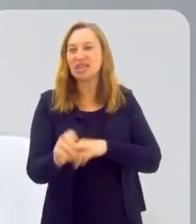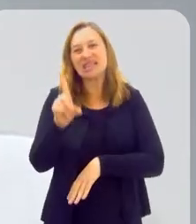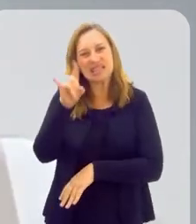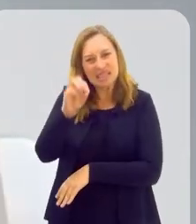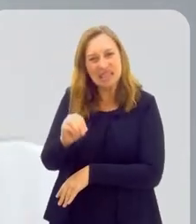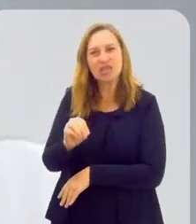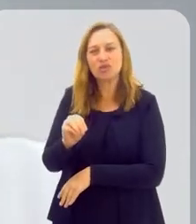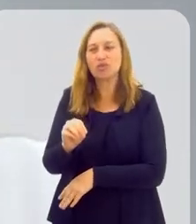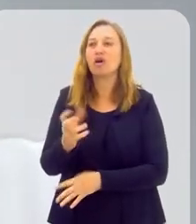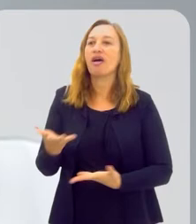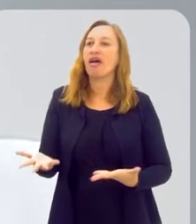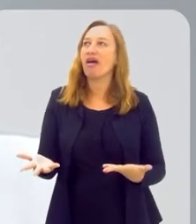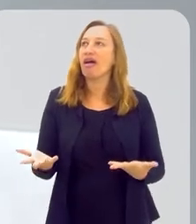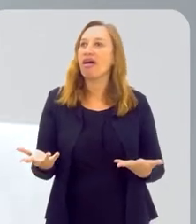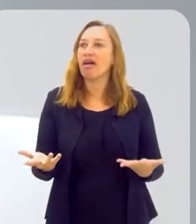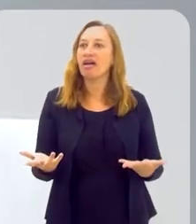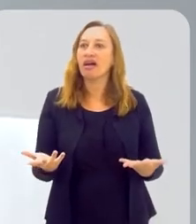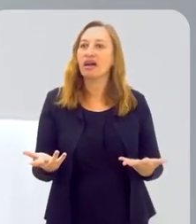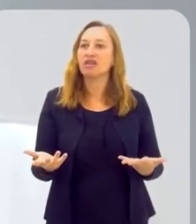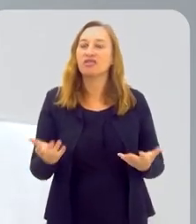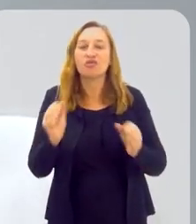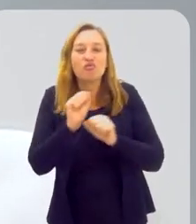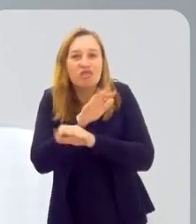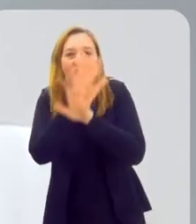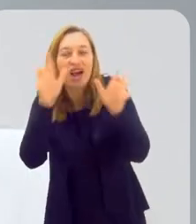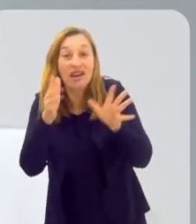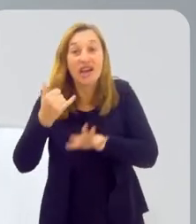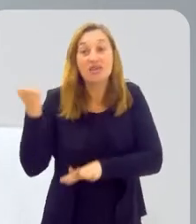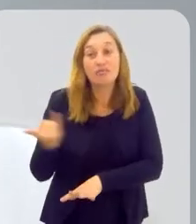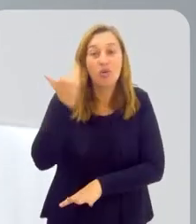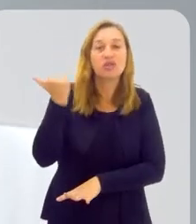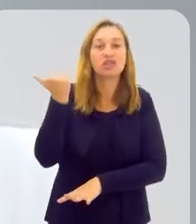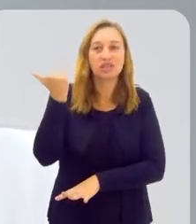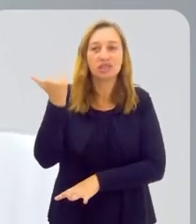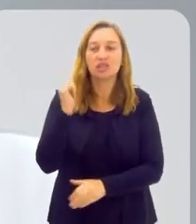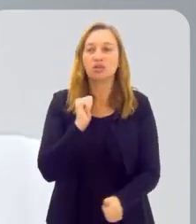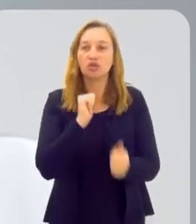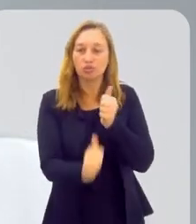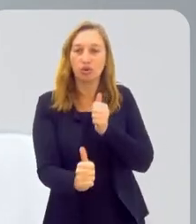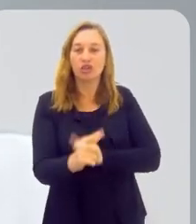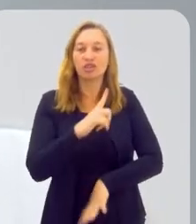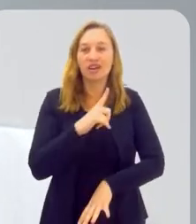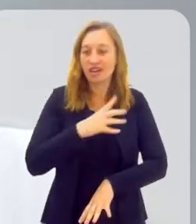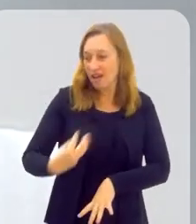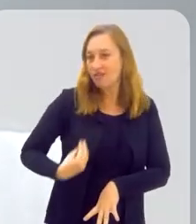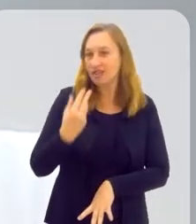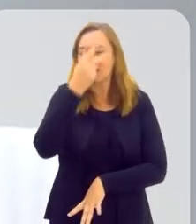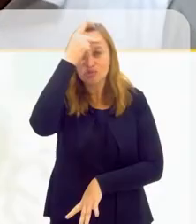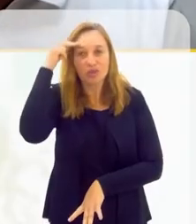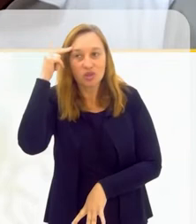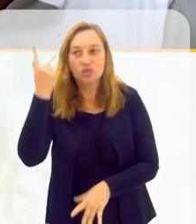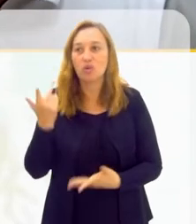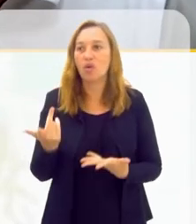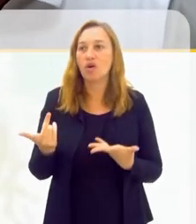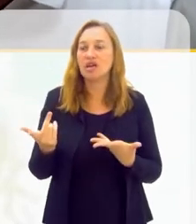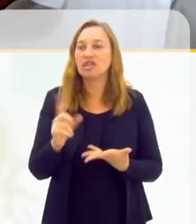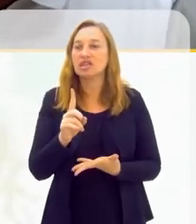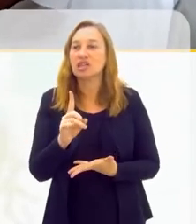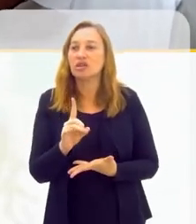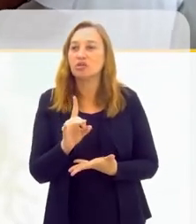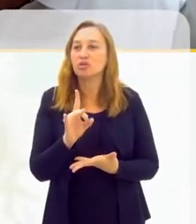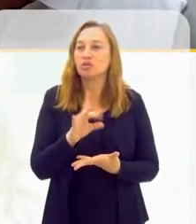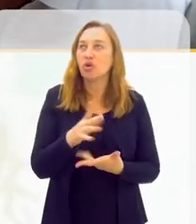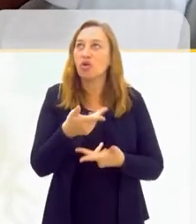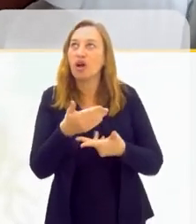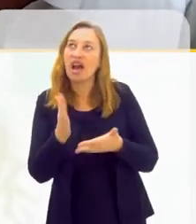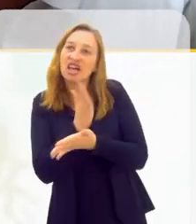desde cedo me ficou muito clara a importância que o desporto pode ter na vida das pessoas e não